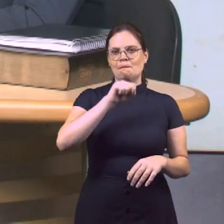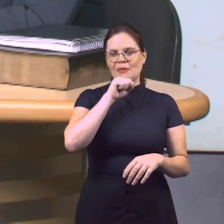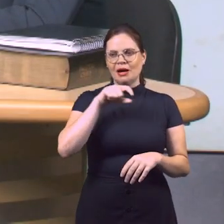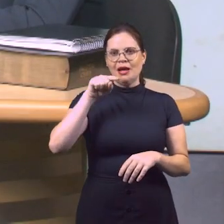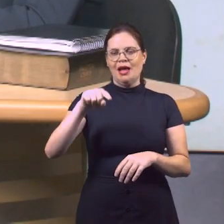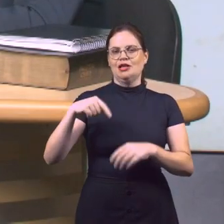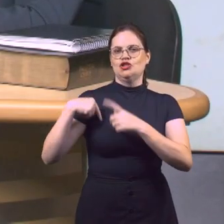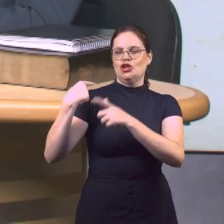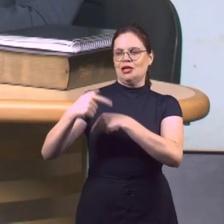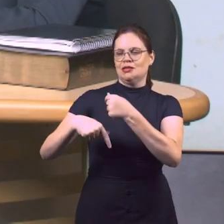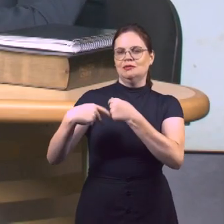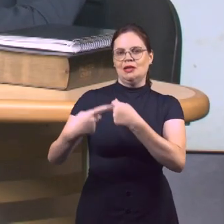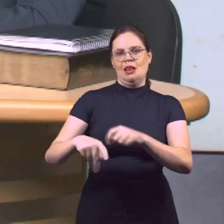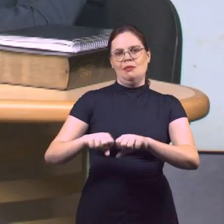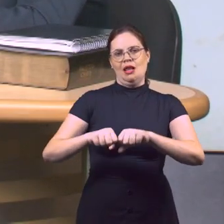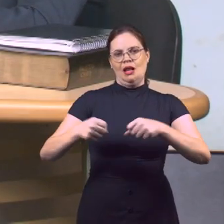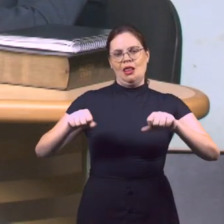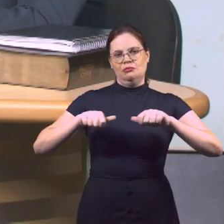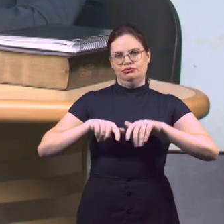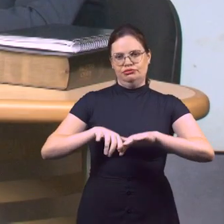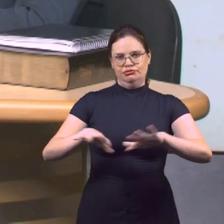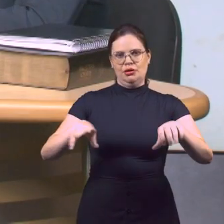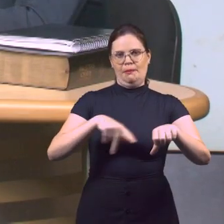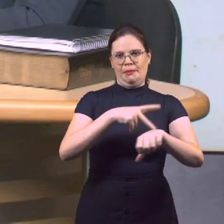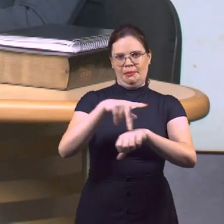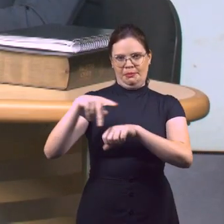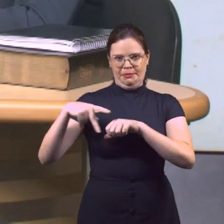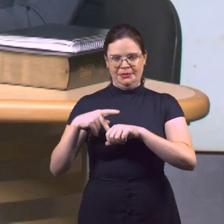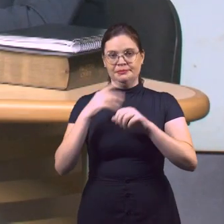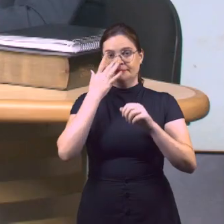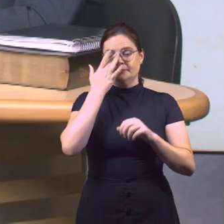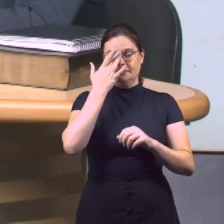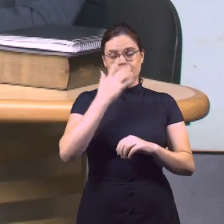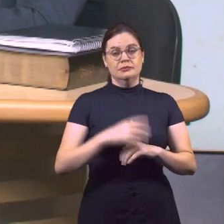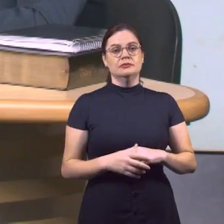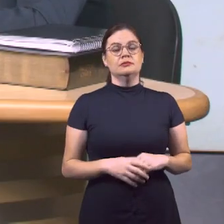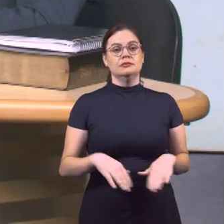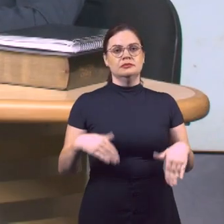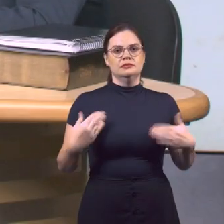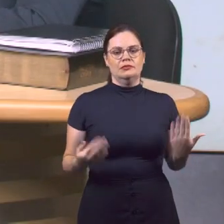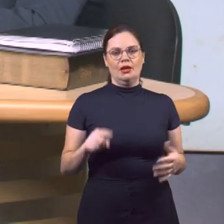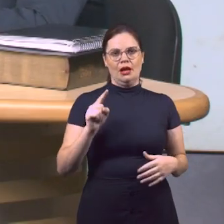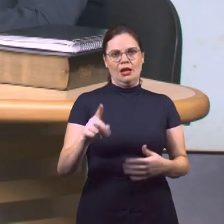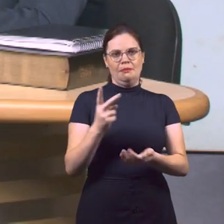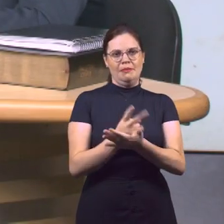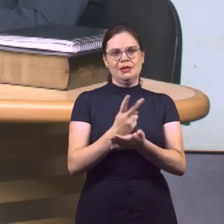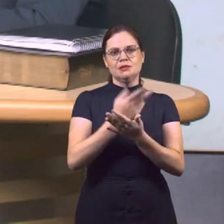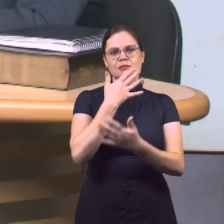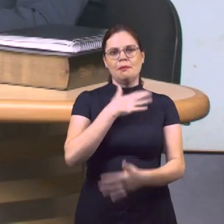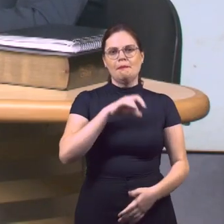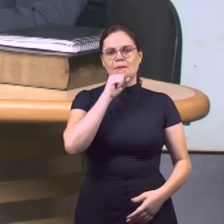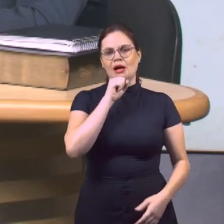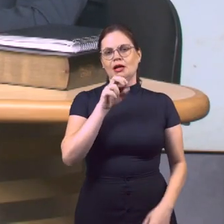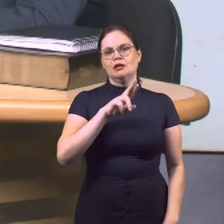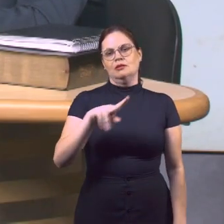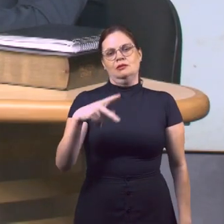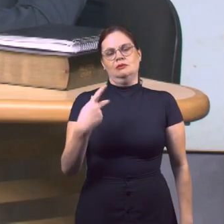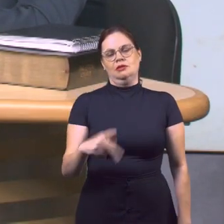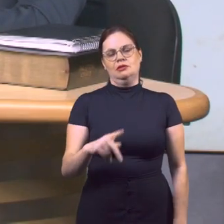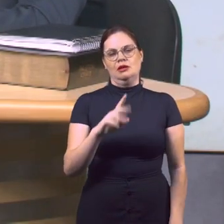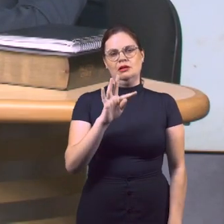falado, Sara era filha de Terá. Marcos, coloca para nós de onde